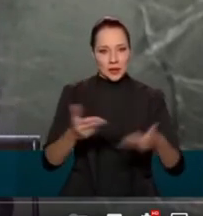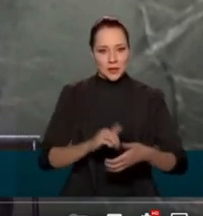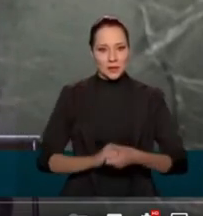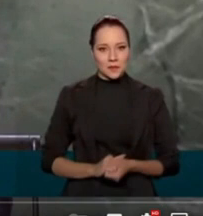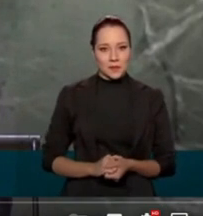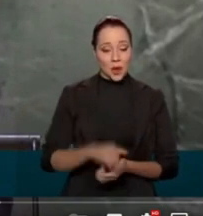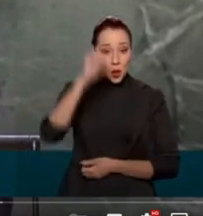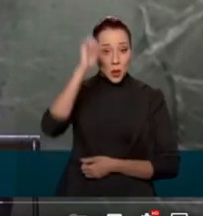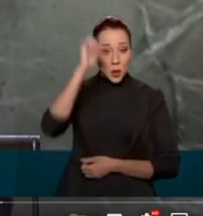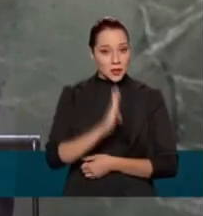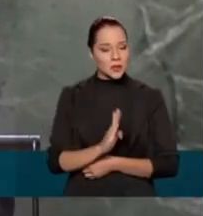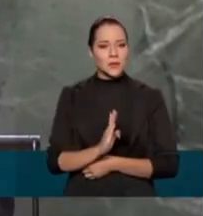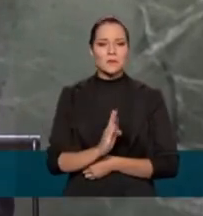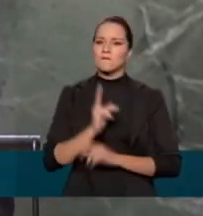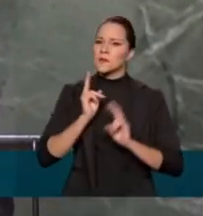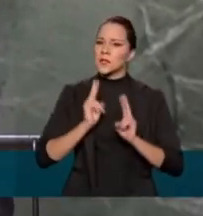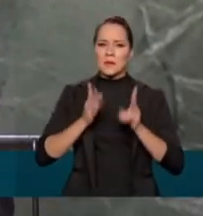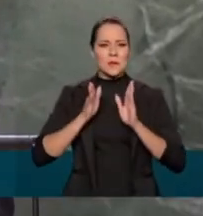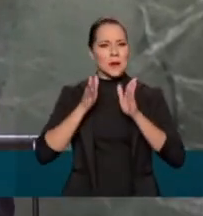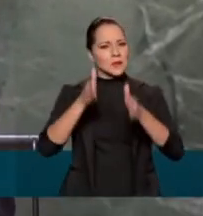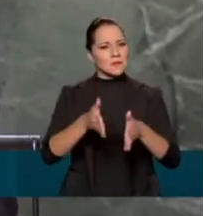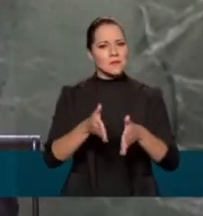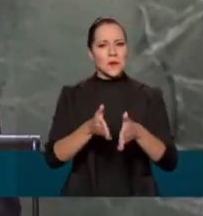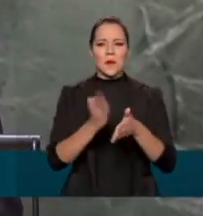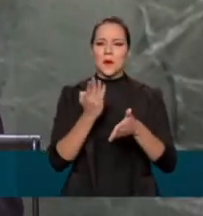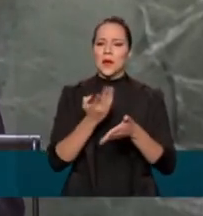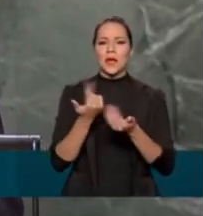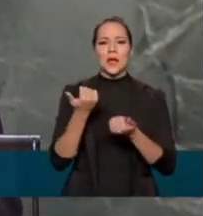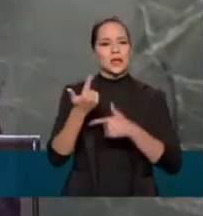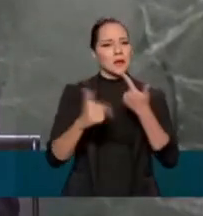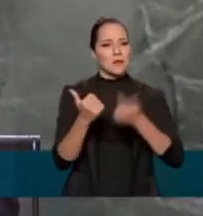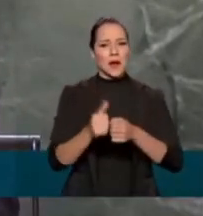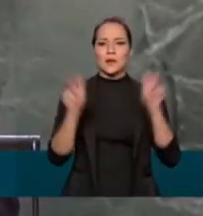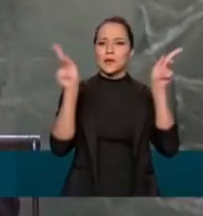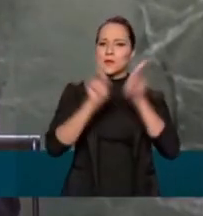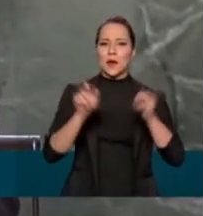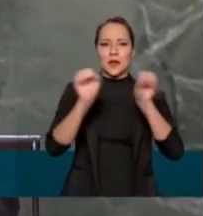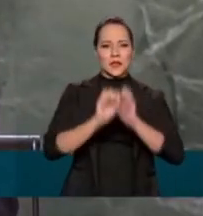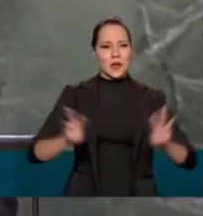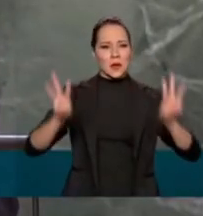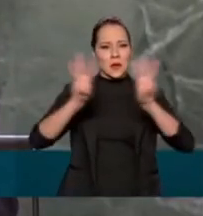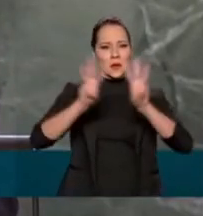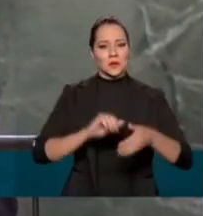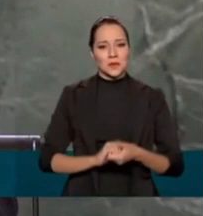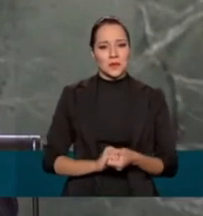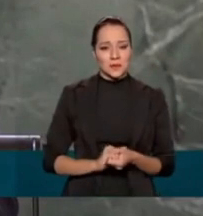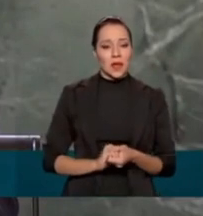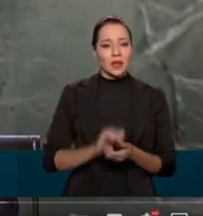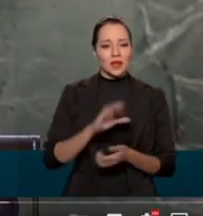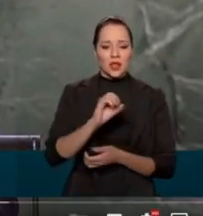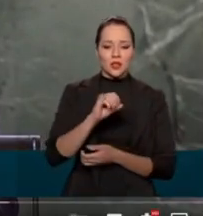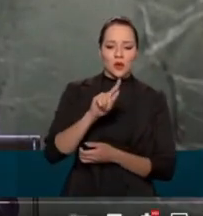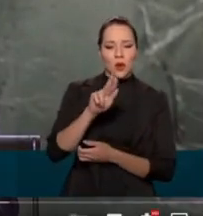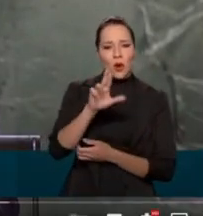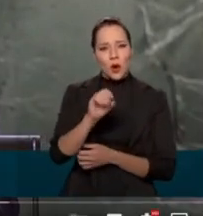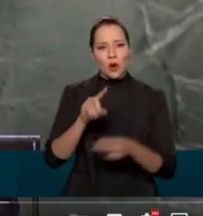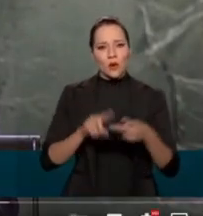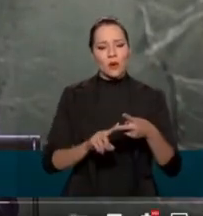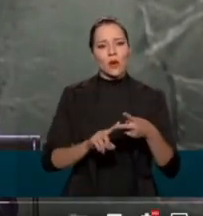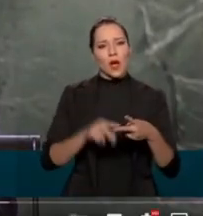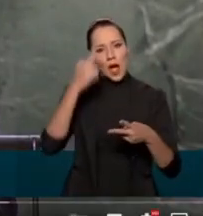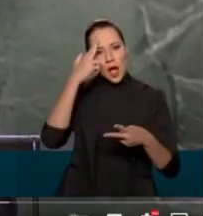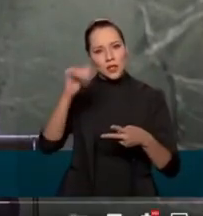e o Brasil sempre participou e missões de paz da ONU disso eles até o Congo passando pelo lighting